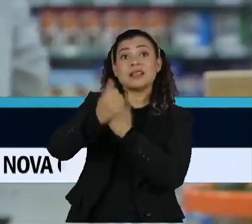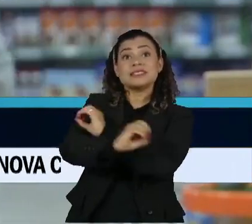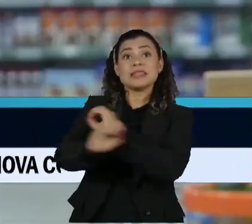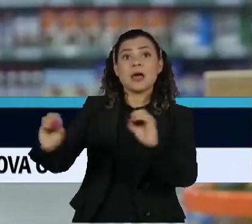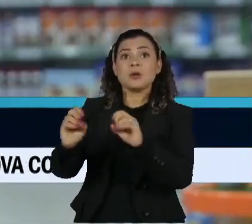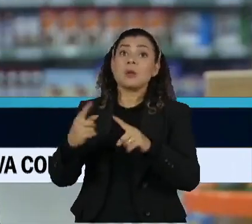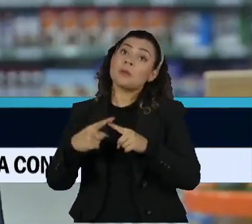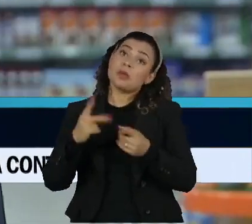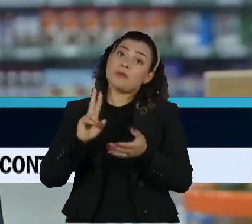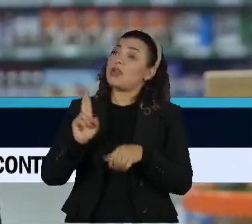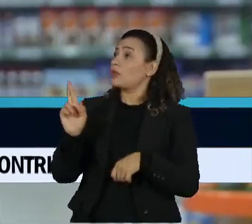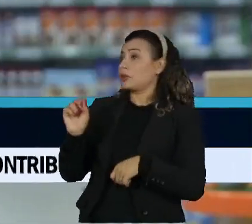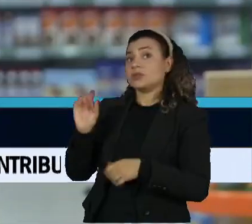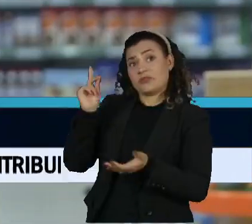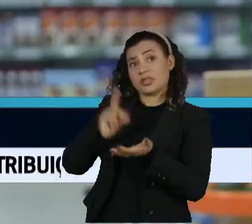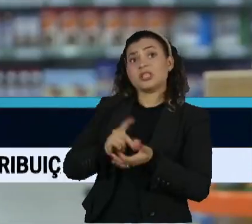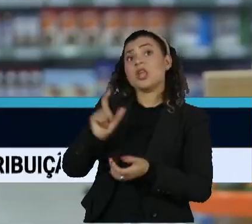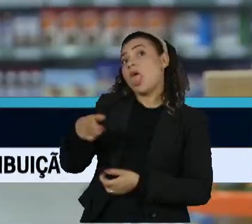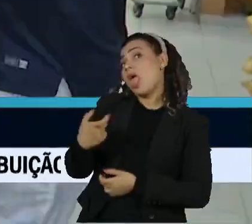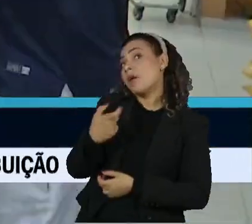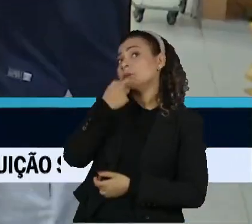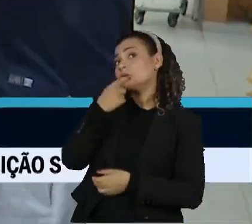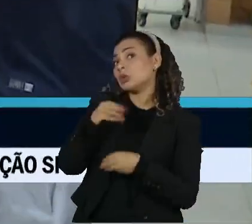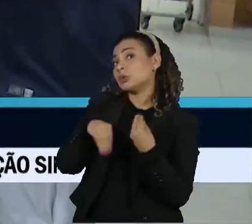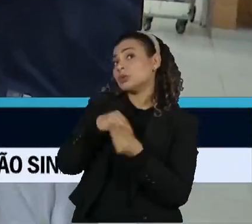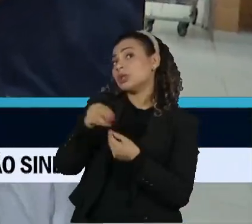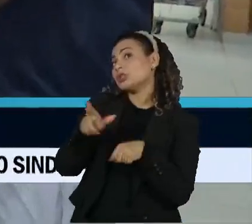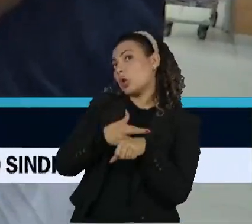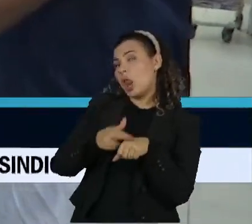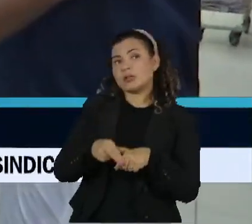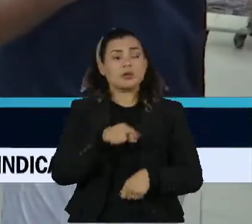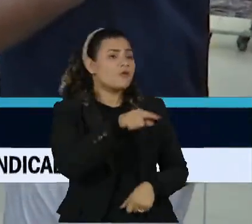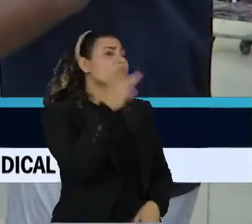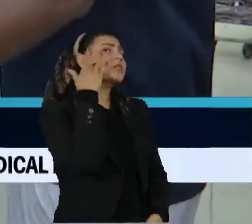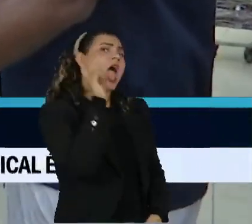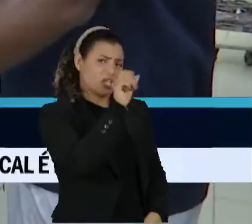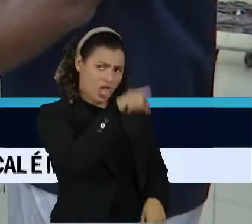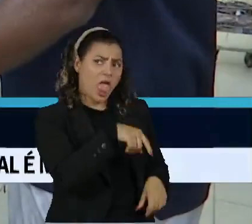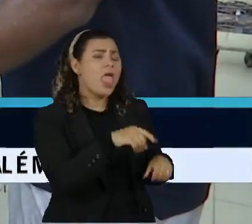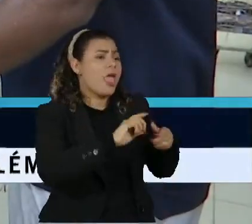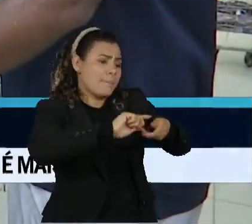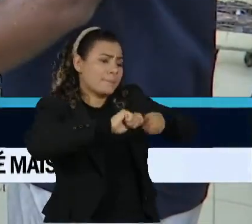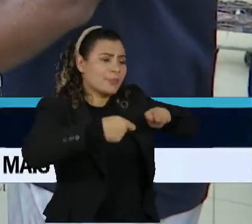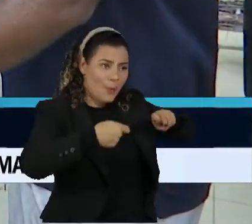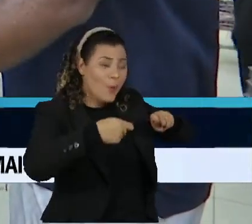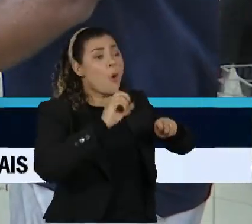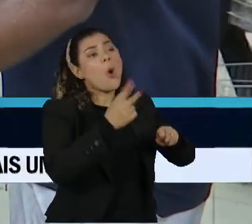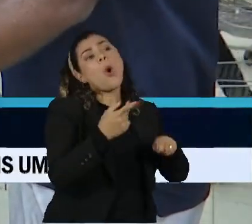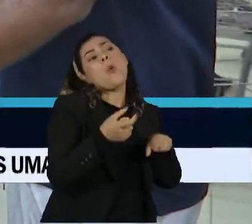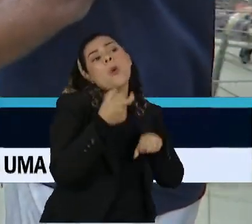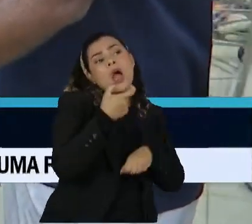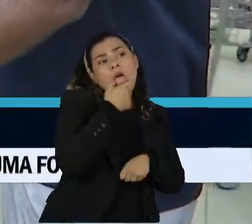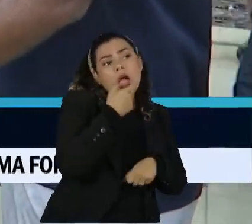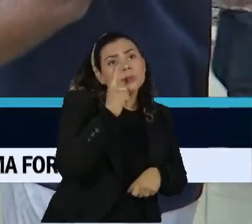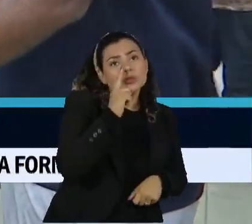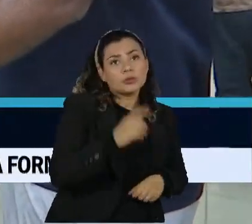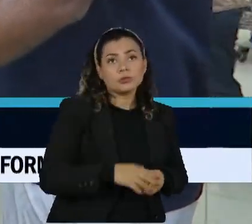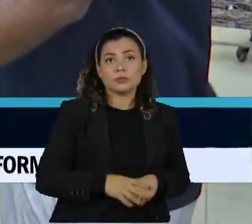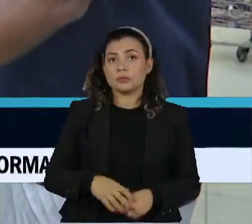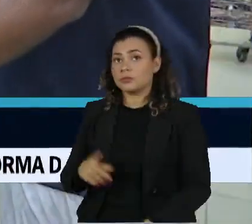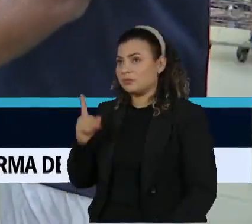que é, na verdade, um biscoito wafer. Você acha que isso aqui é um bombom ou um biscoito?